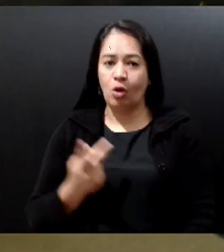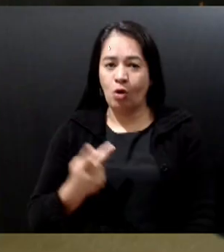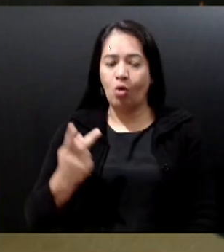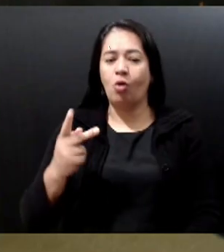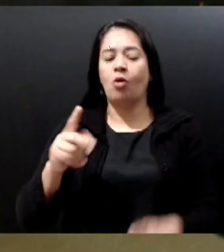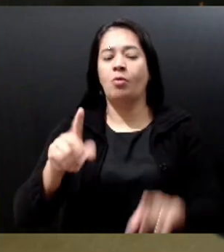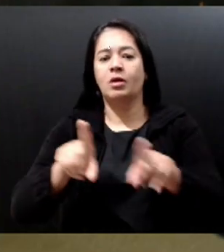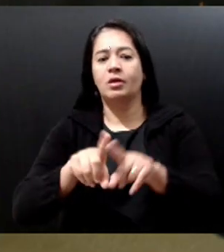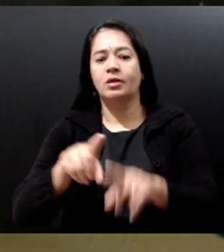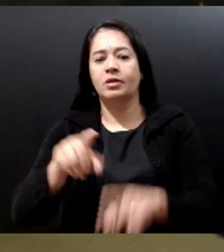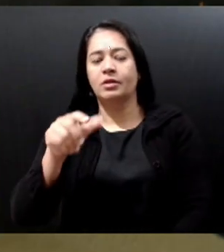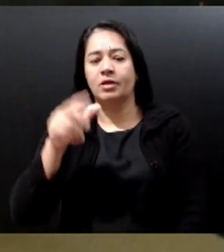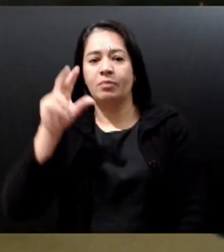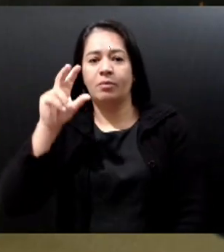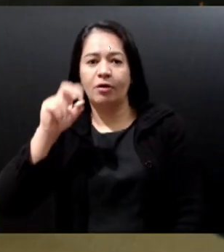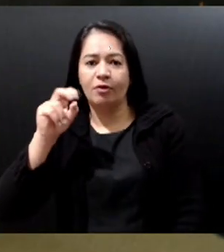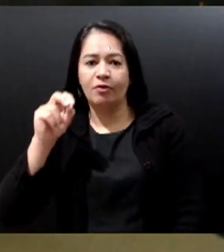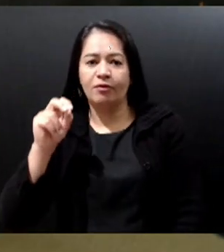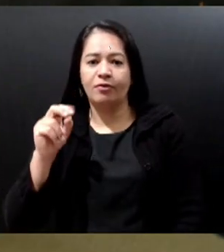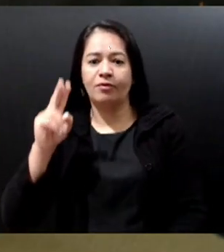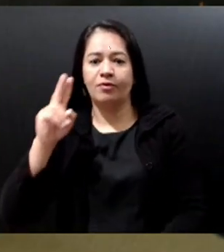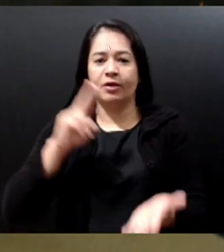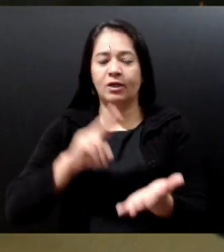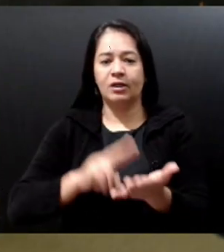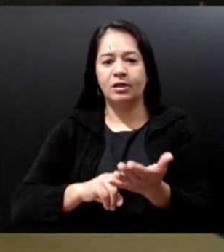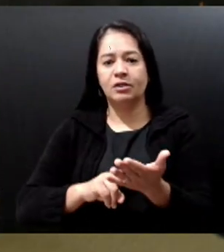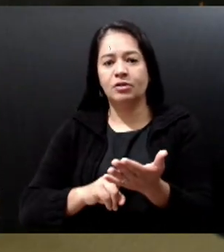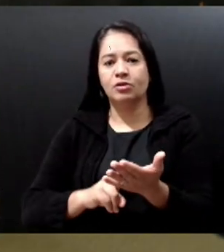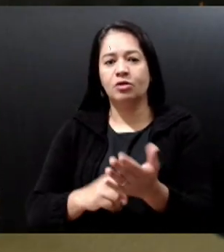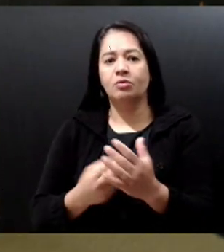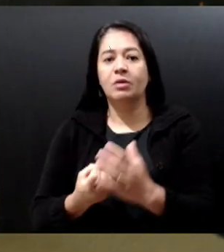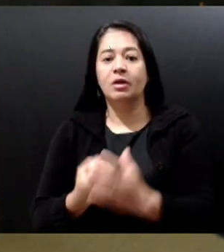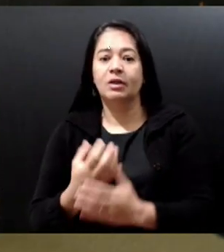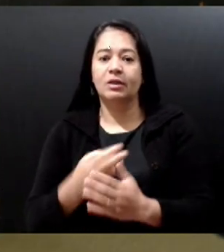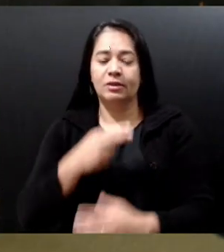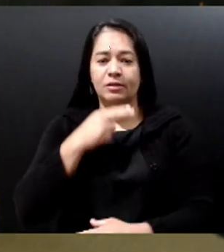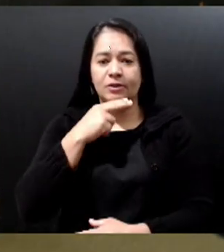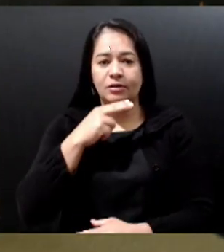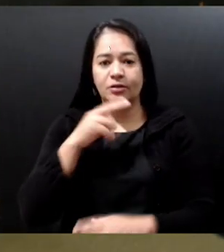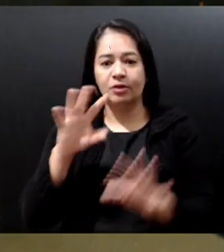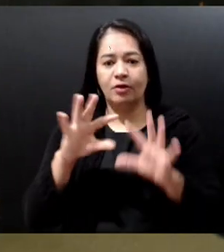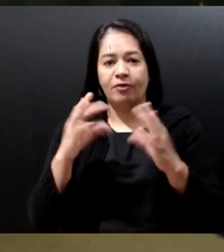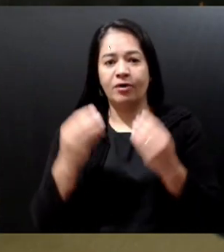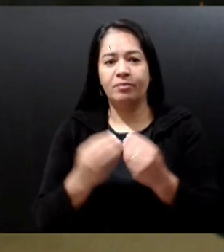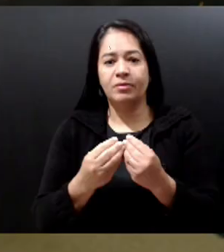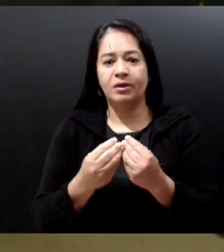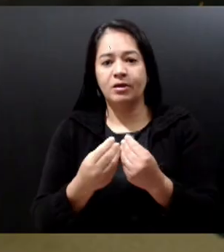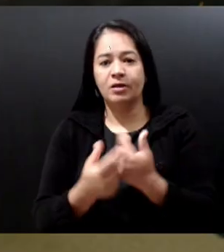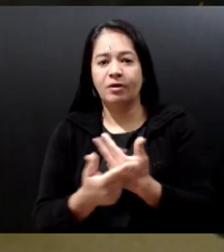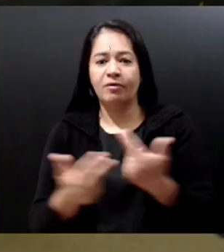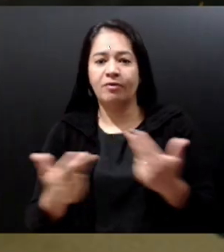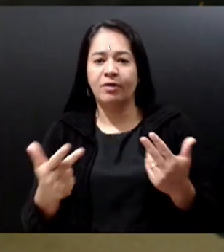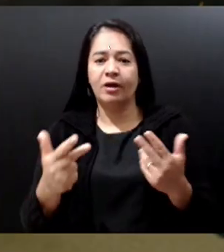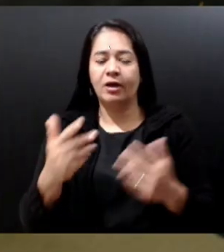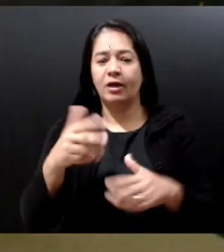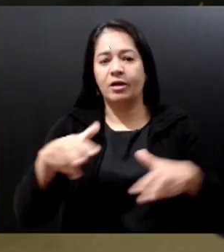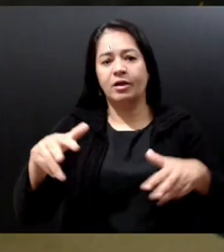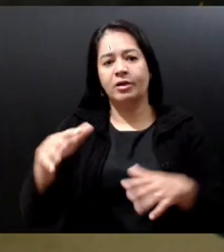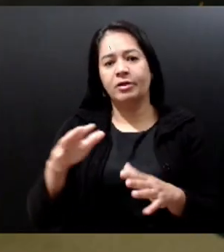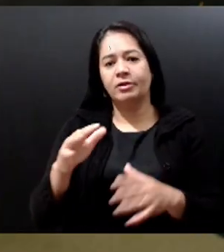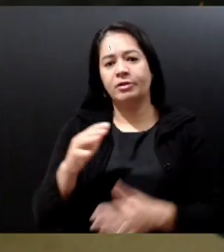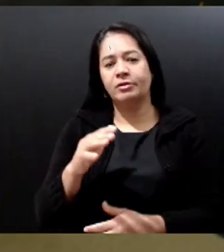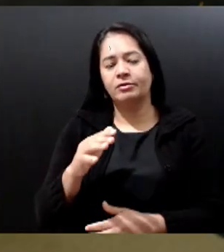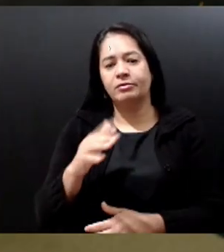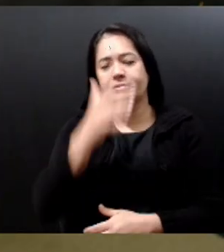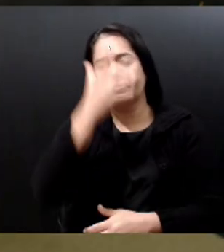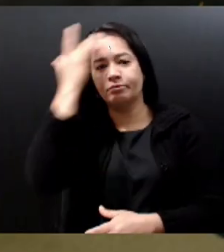netos, famílias multiparentais. A realidade mudou e o conceito de família também. E nós queremos ouvir você